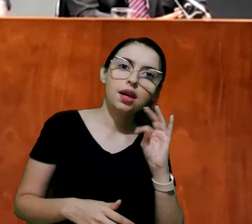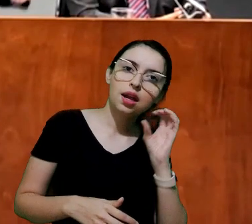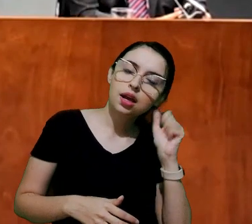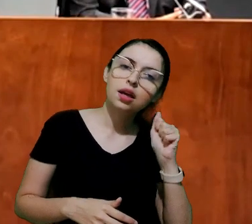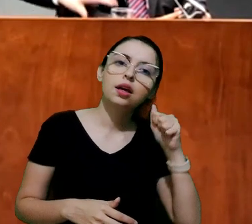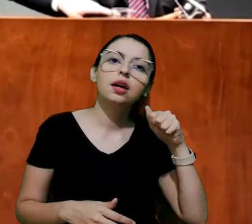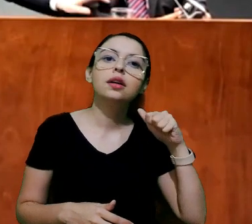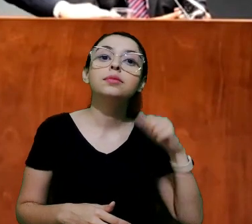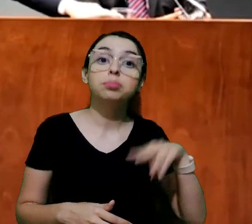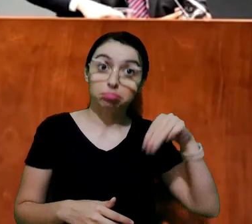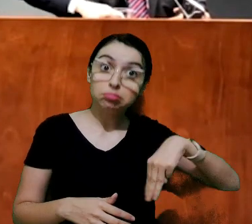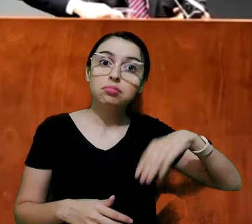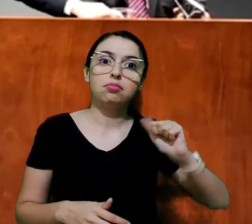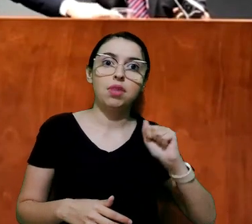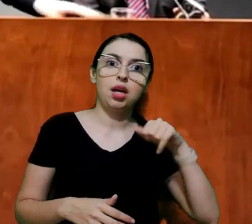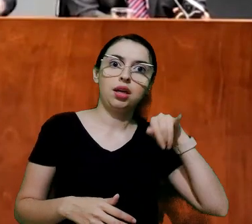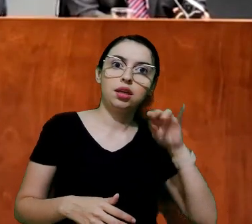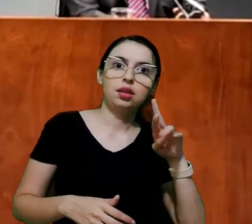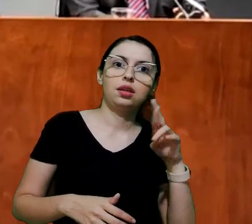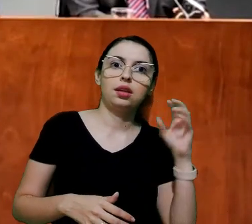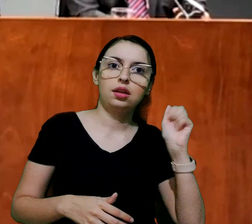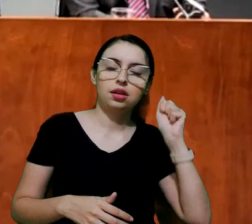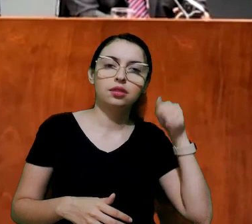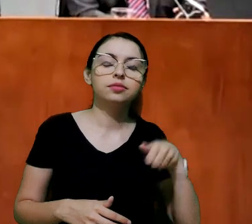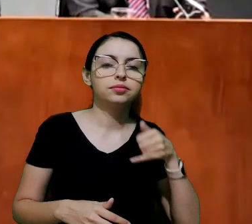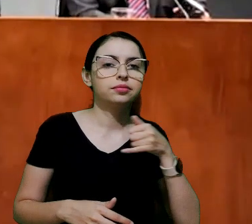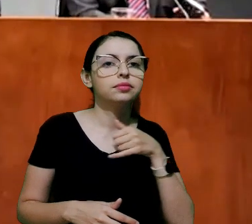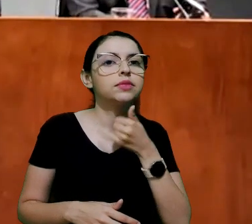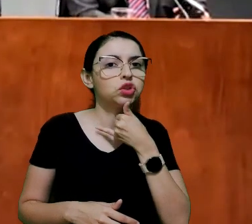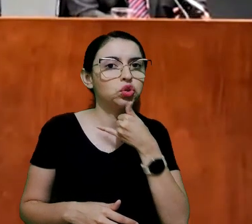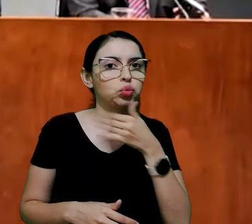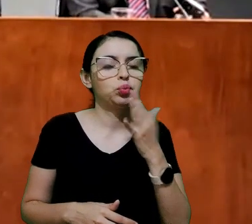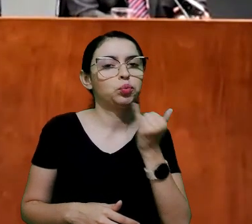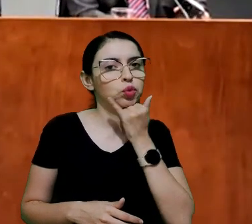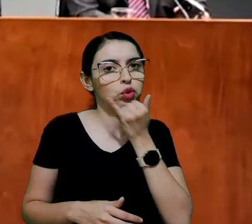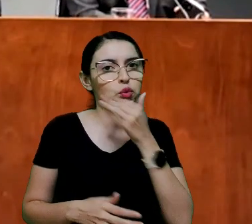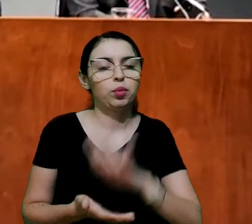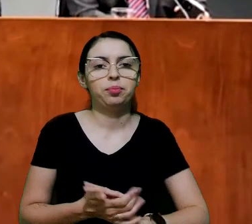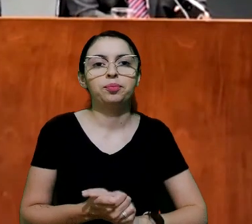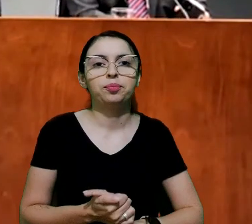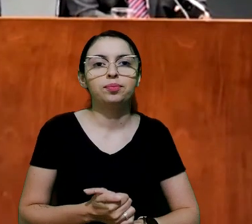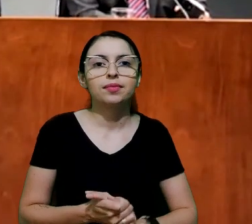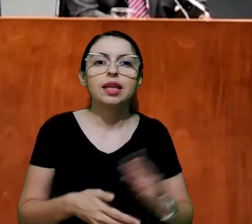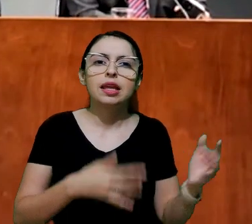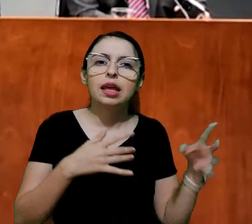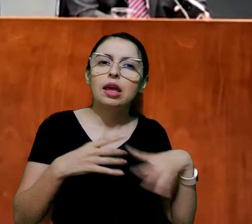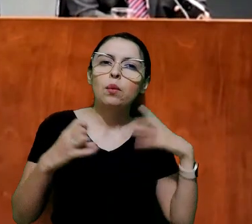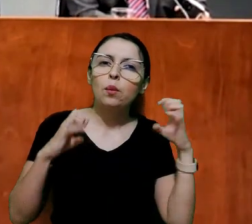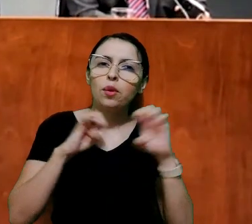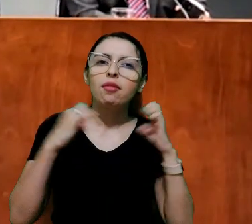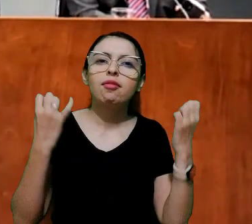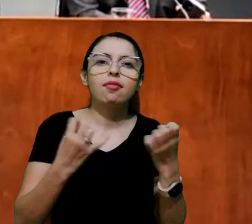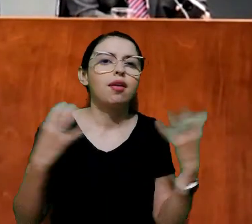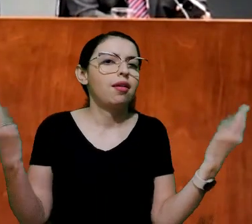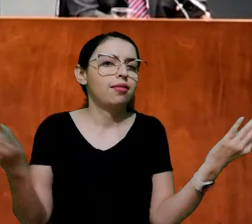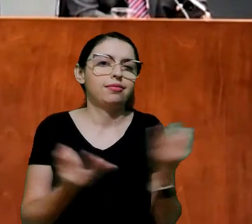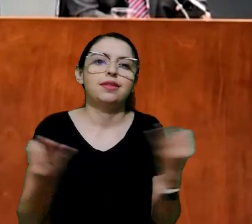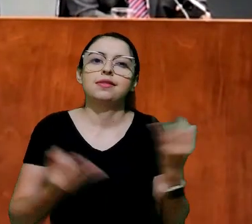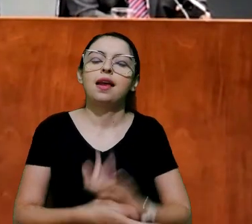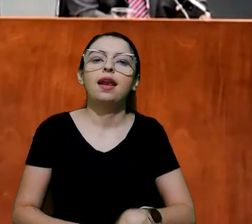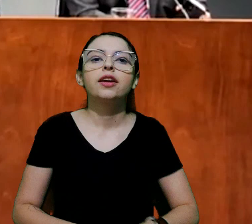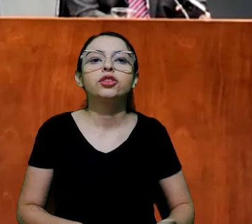seminário. Agradecer também ao Dr. Mairan pelo empenho aqui em coordenar este evento, que